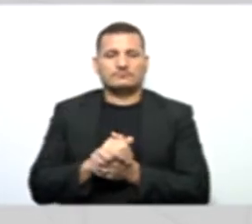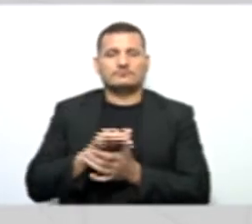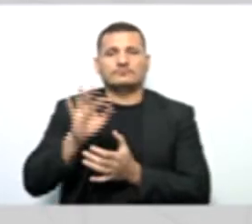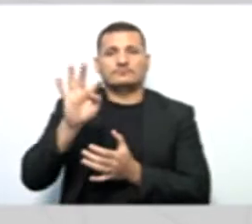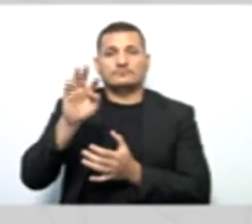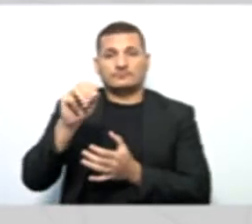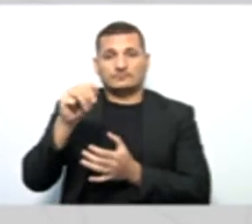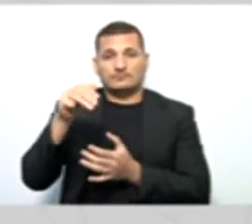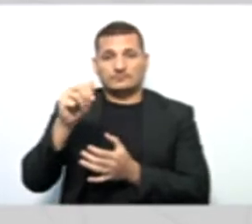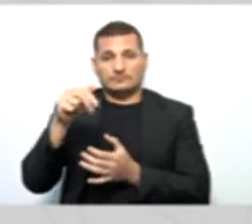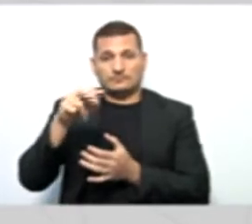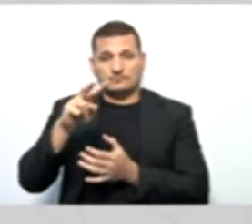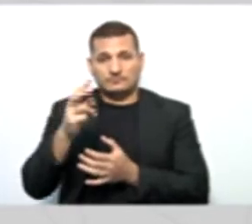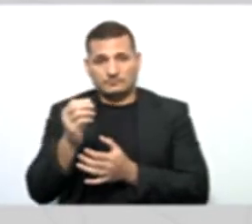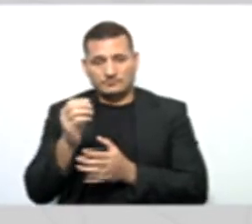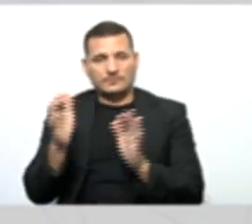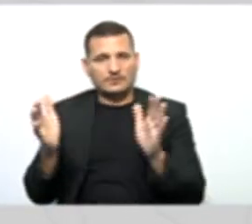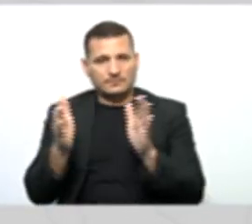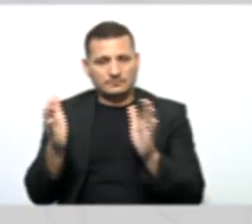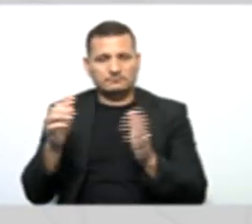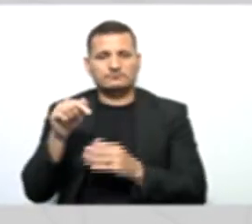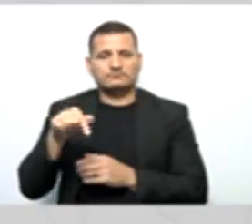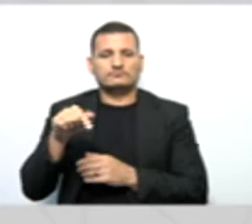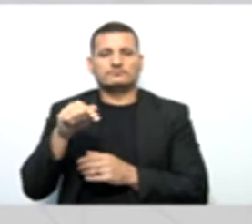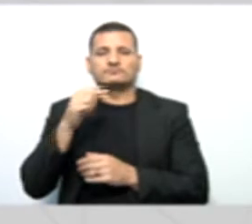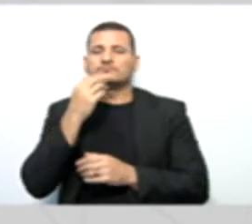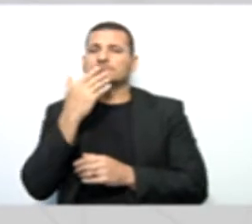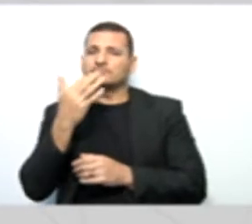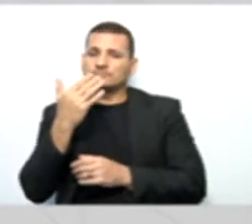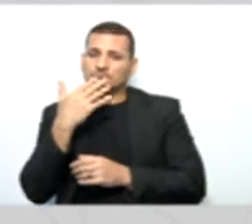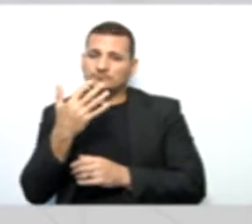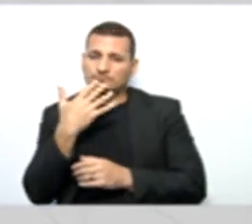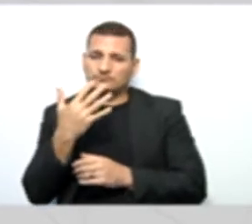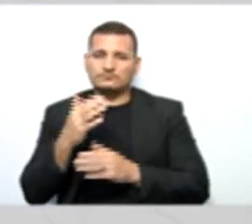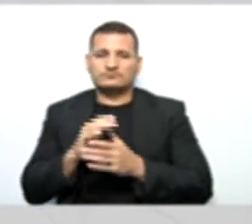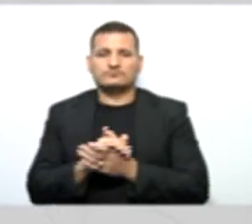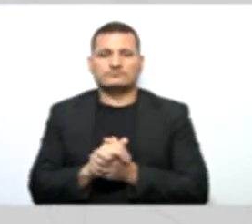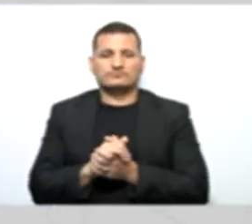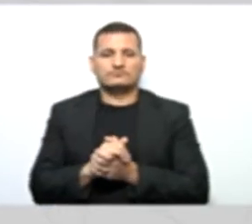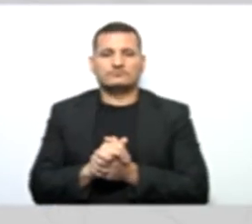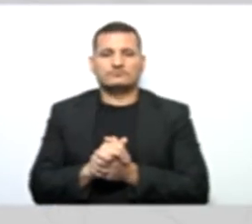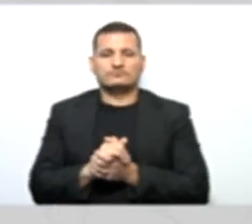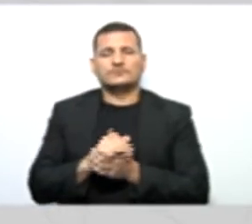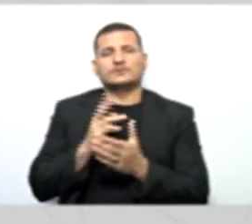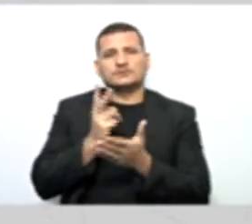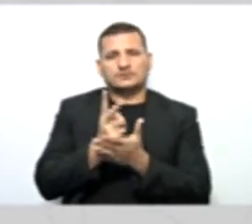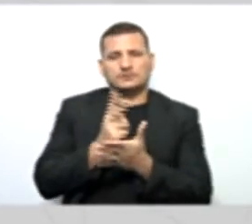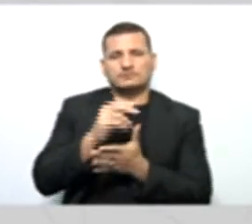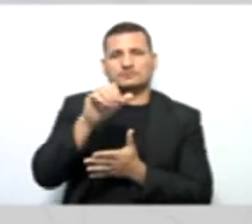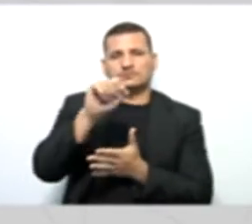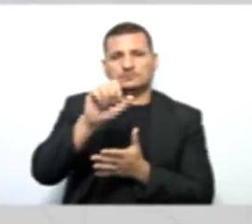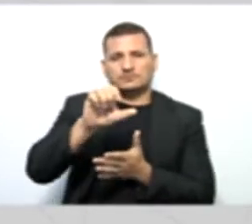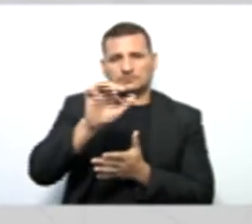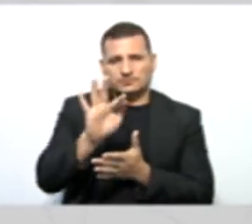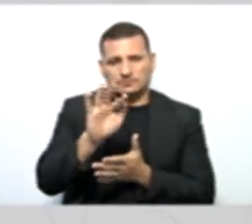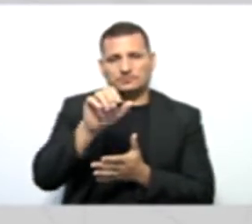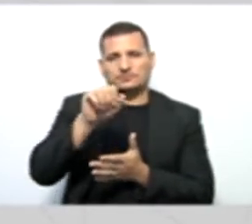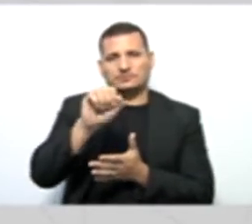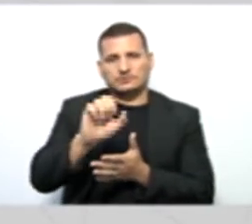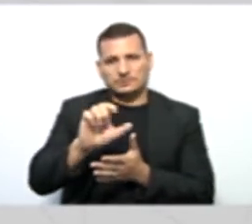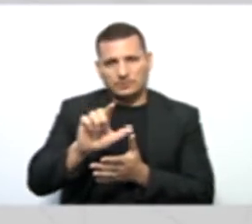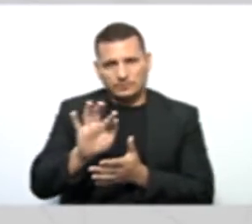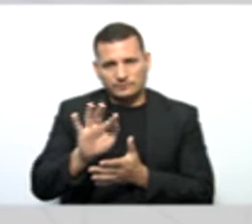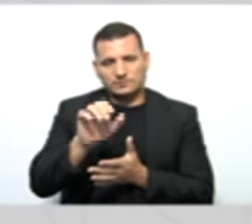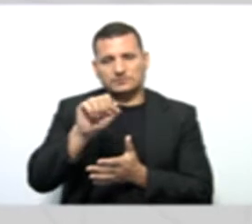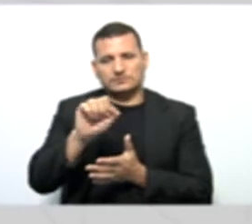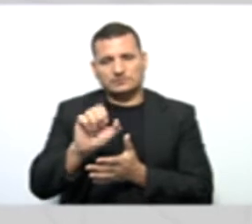criamos o atributo cor. Sempre antecedidos pela expressão self ponto, self ponto e self ponto.